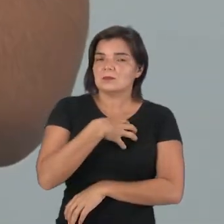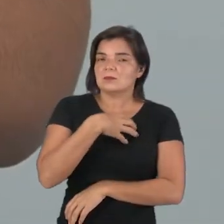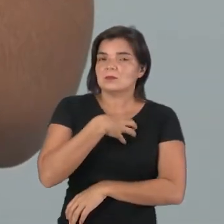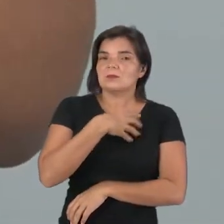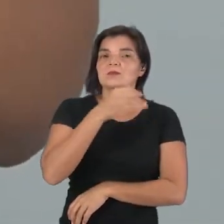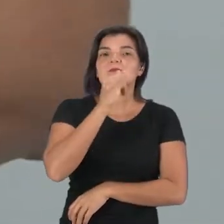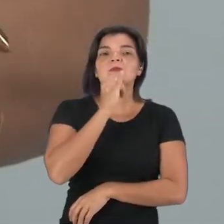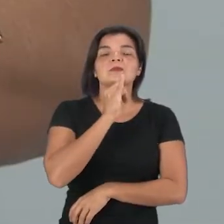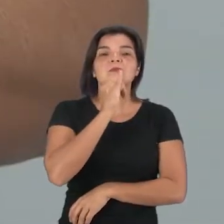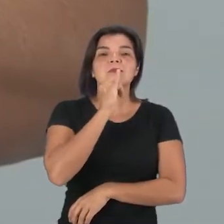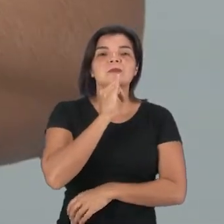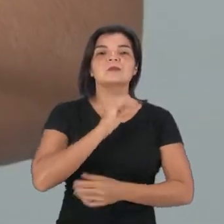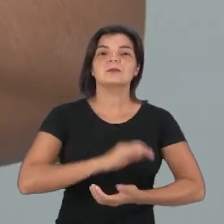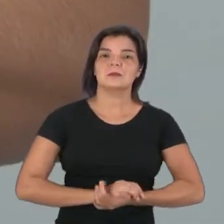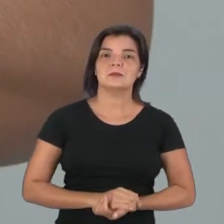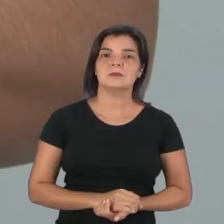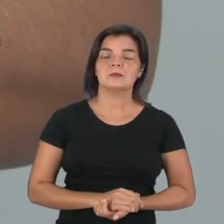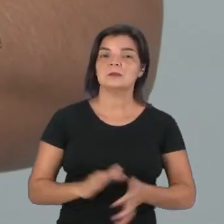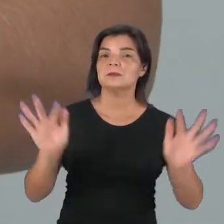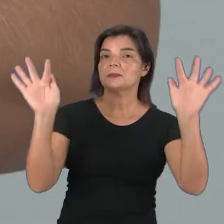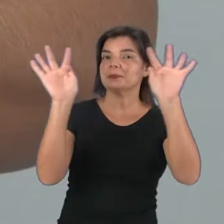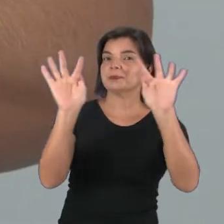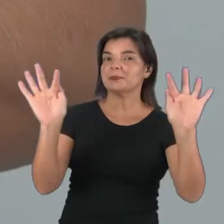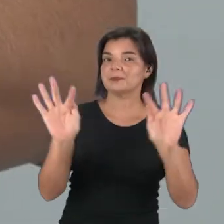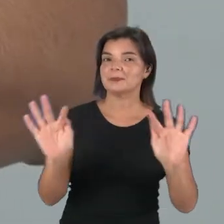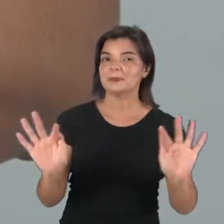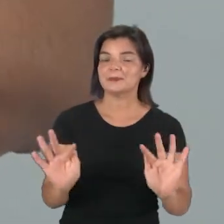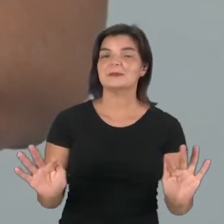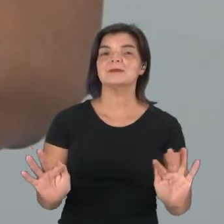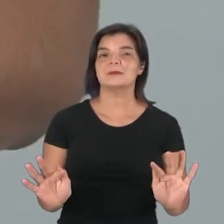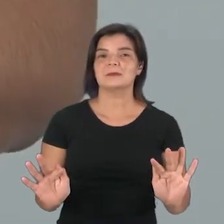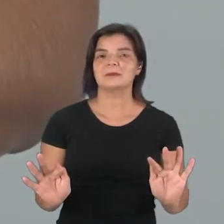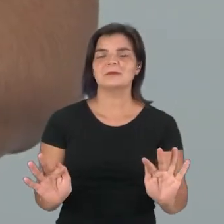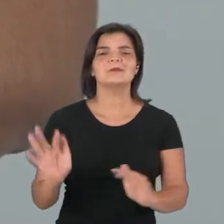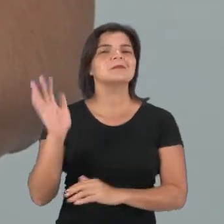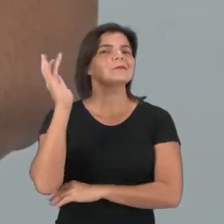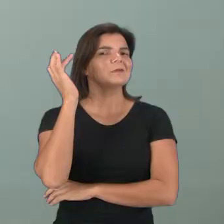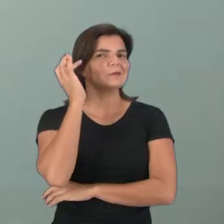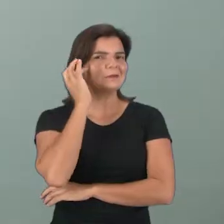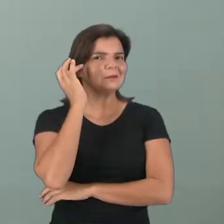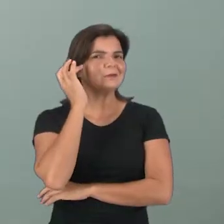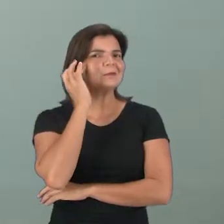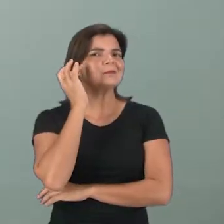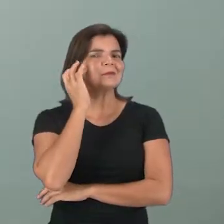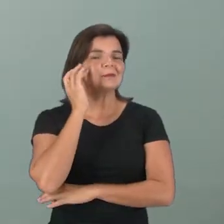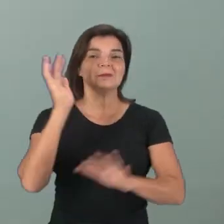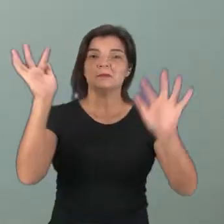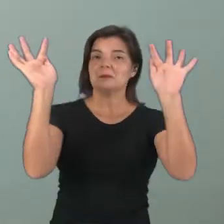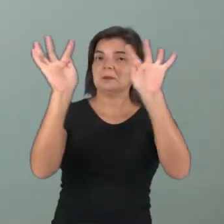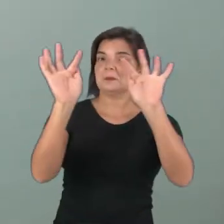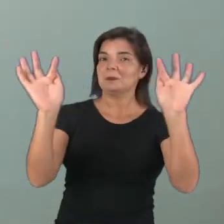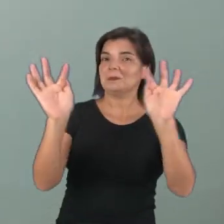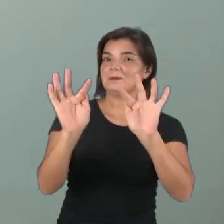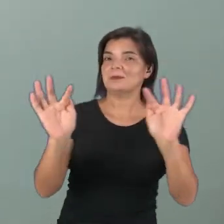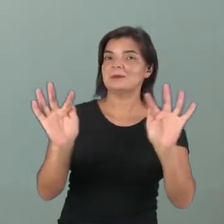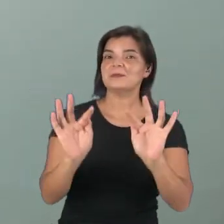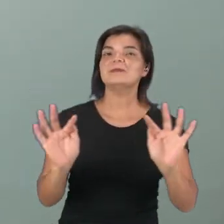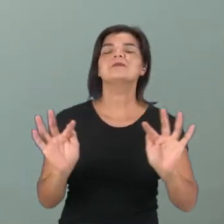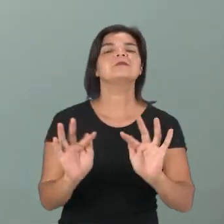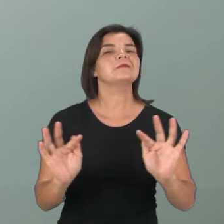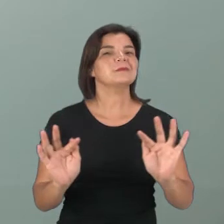sentirmos, por exemplo, muito feliz? Será que se eu sentir uma